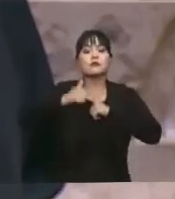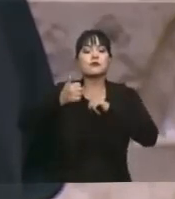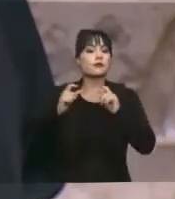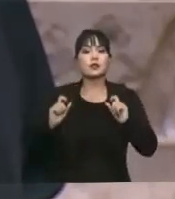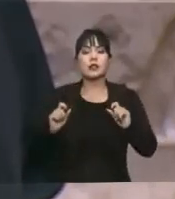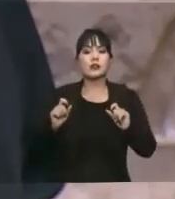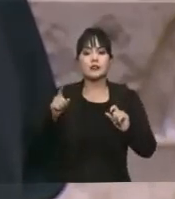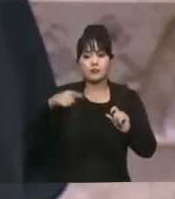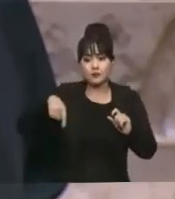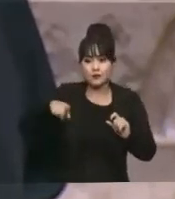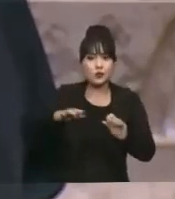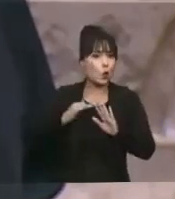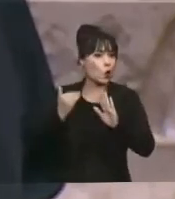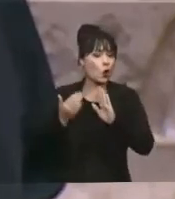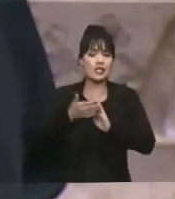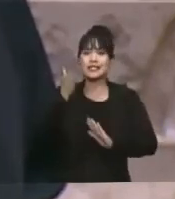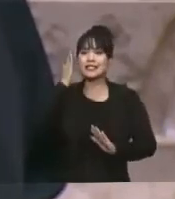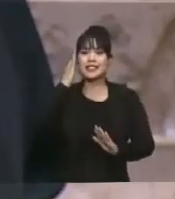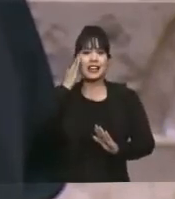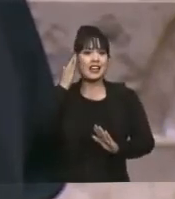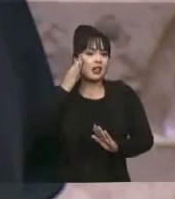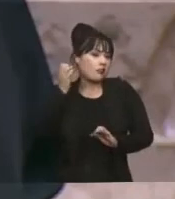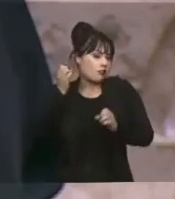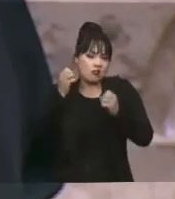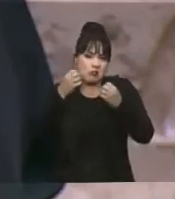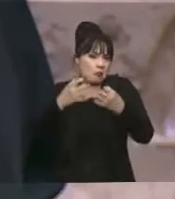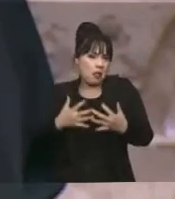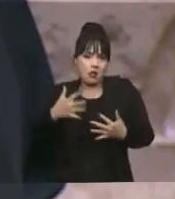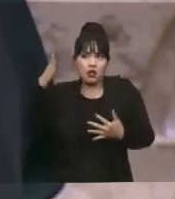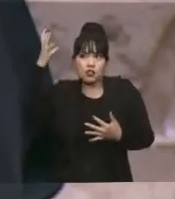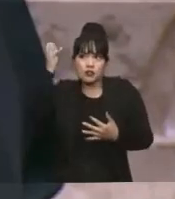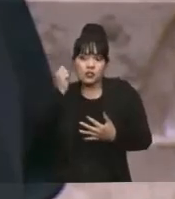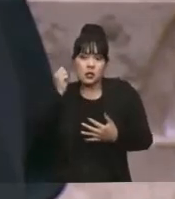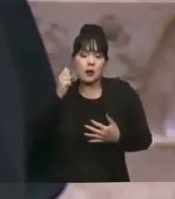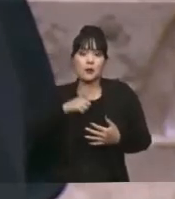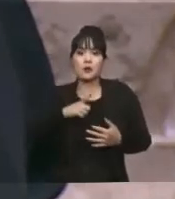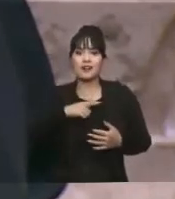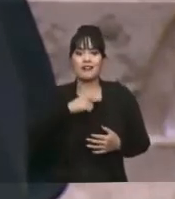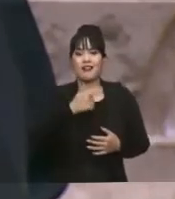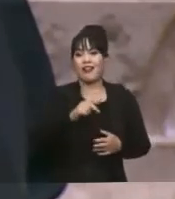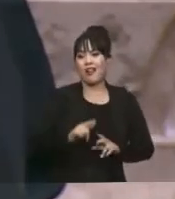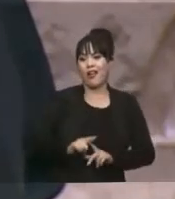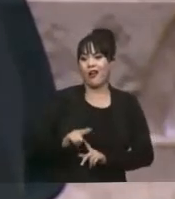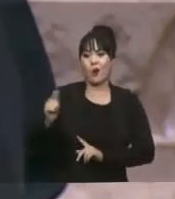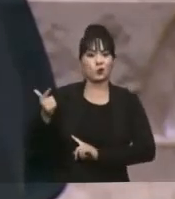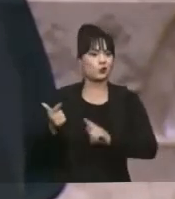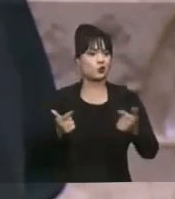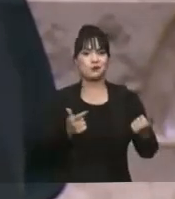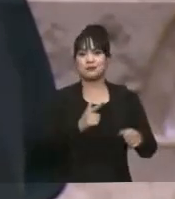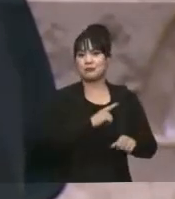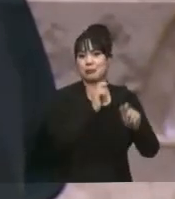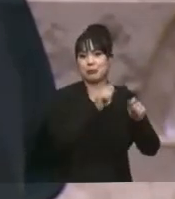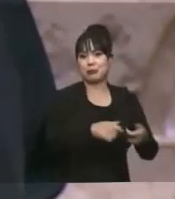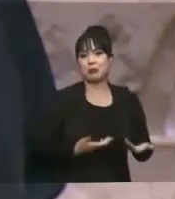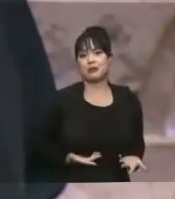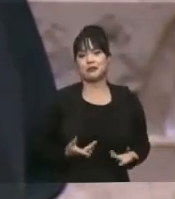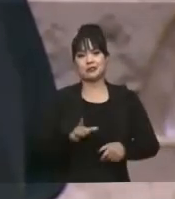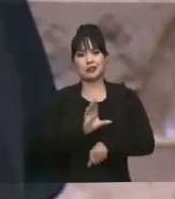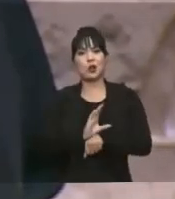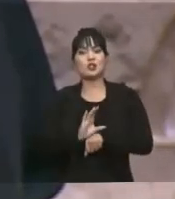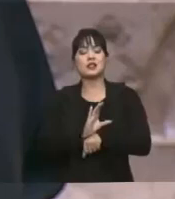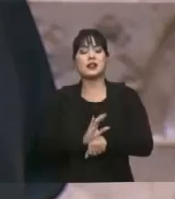apreciáveis, como todos sabem, não justificam a adoção de meios inconstitucionais. Pelo contrário, repugna ao direito constitucional